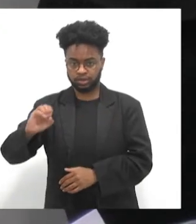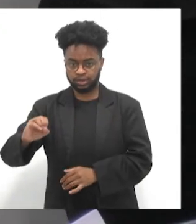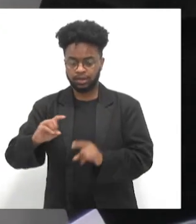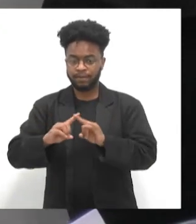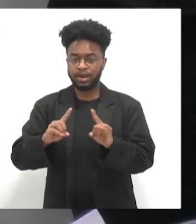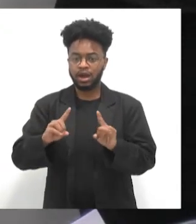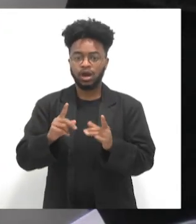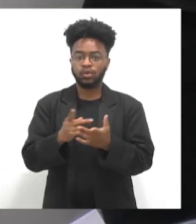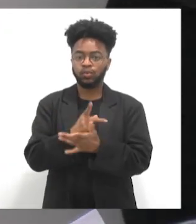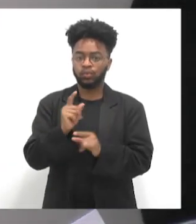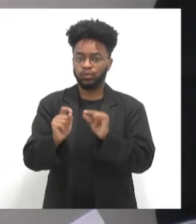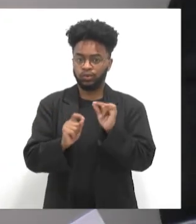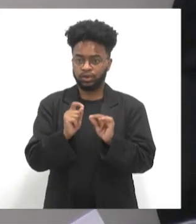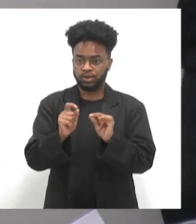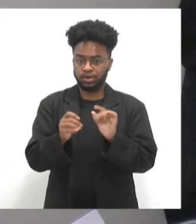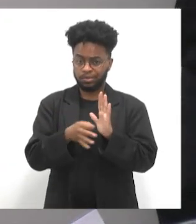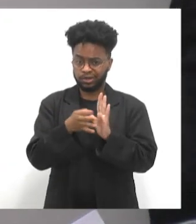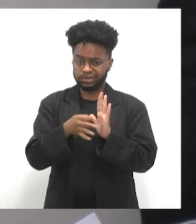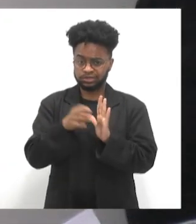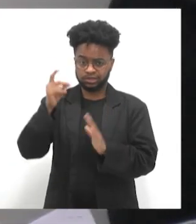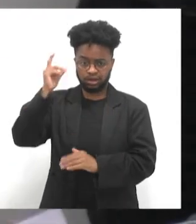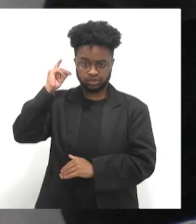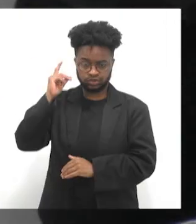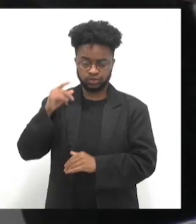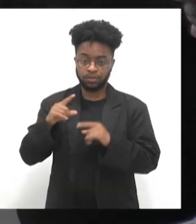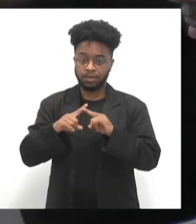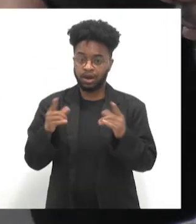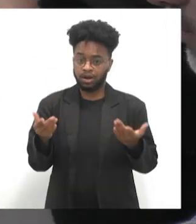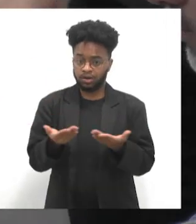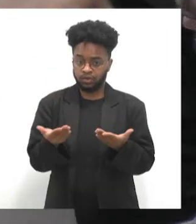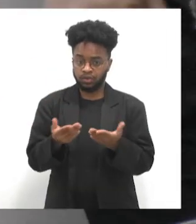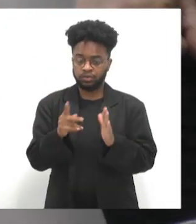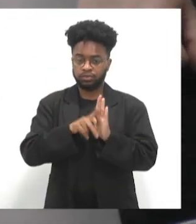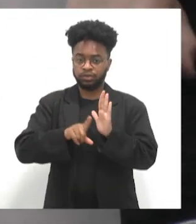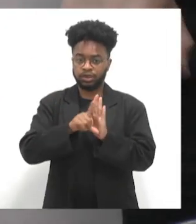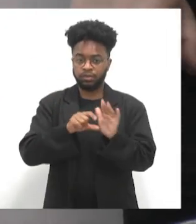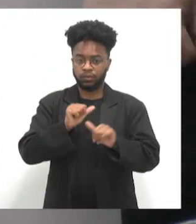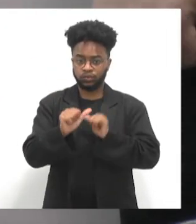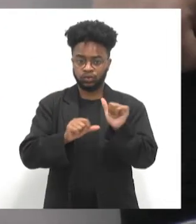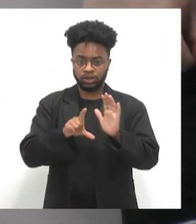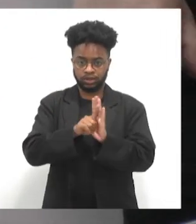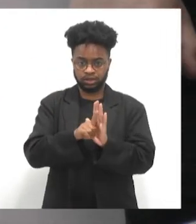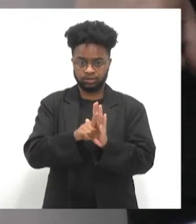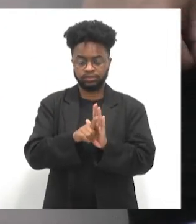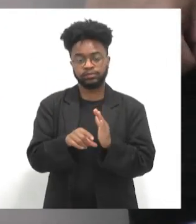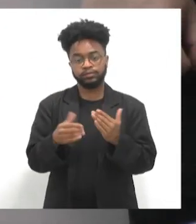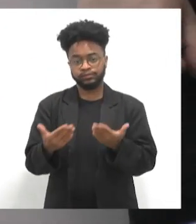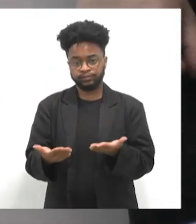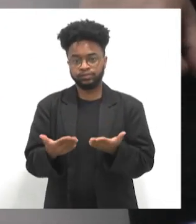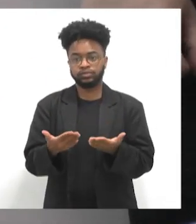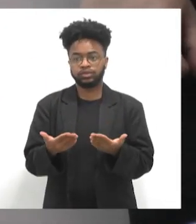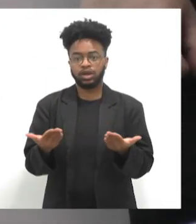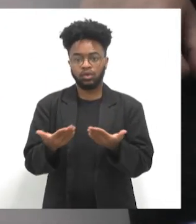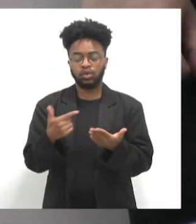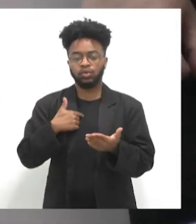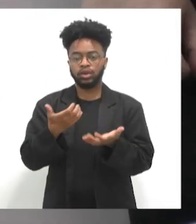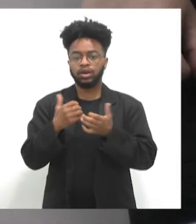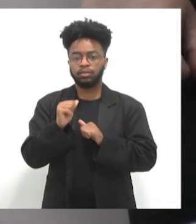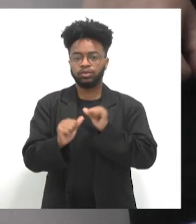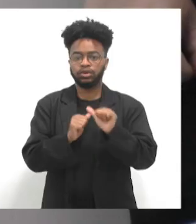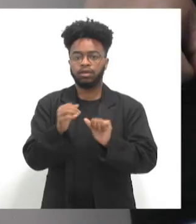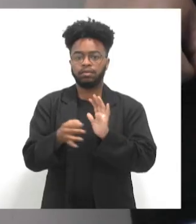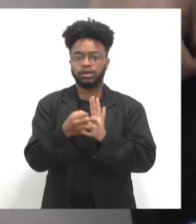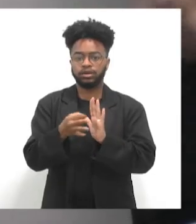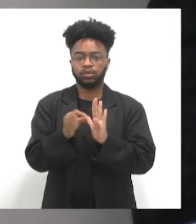o que acontece? Esse parecer é antigo. E agora esse PL virou lei. Então, como ele virou lei, eu quero alterar o parecer de anexação